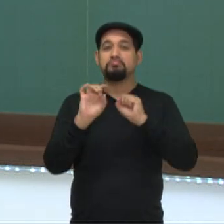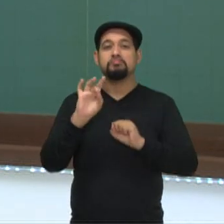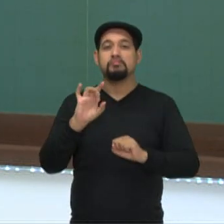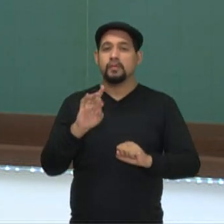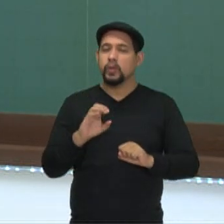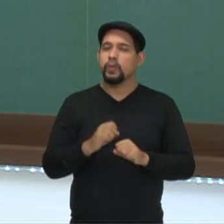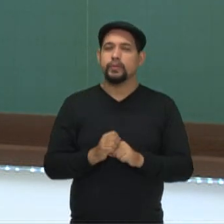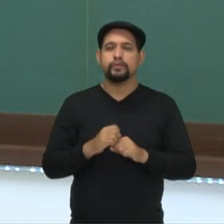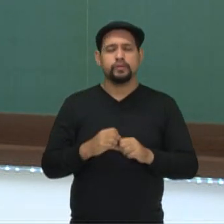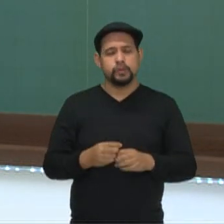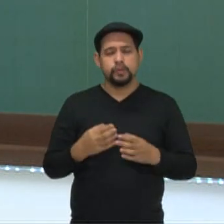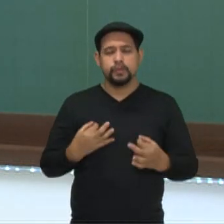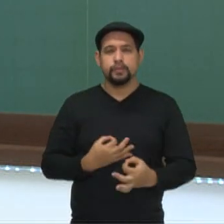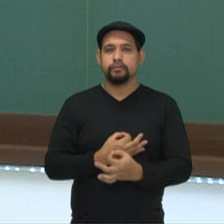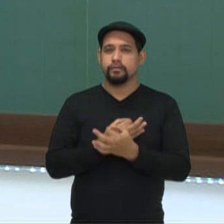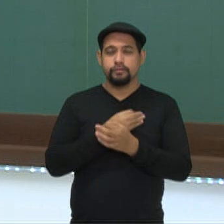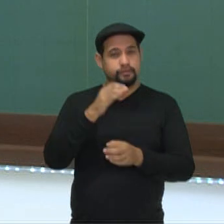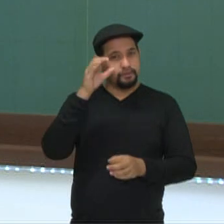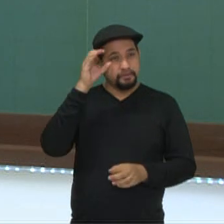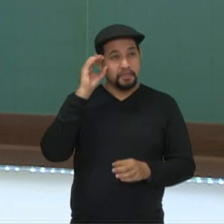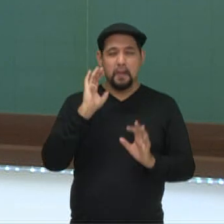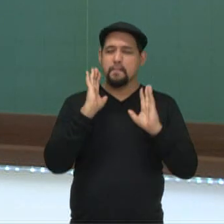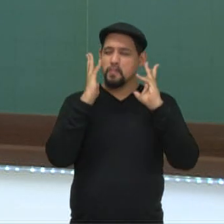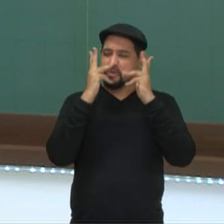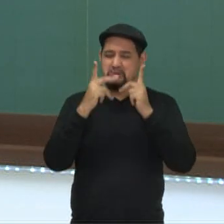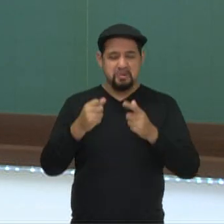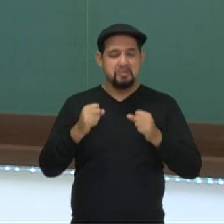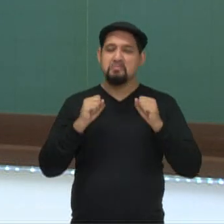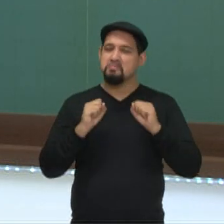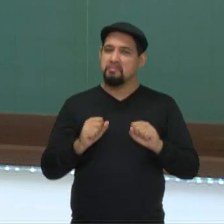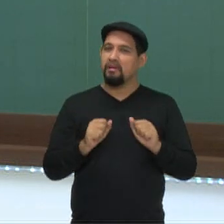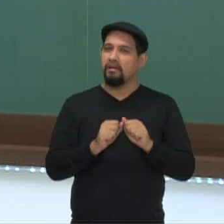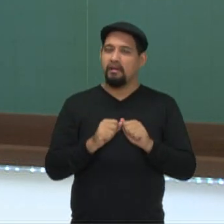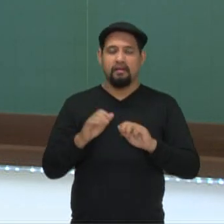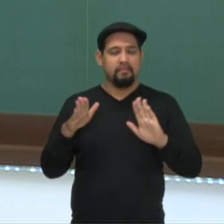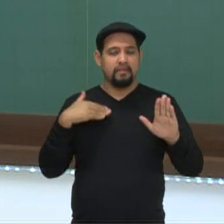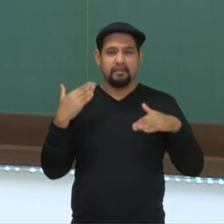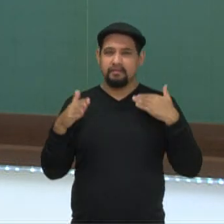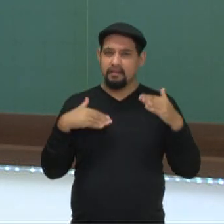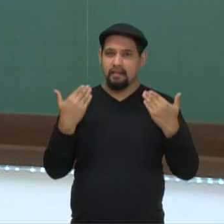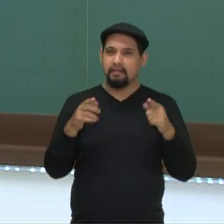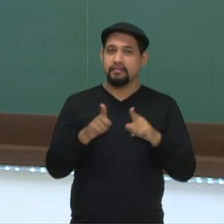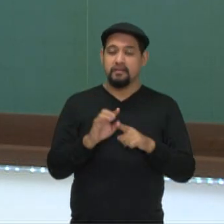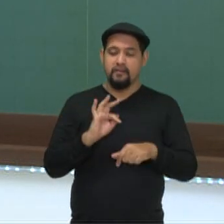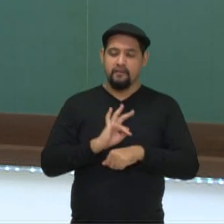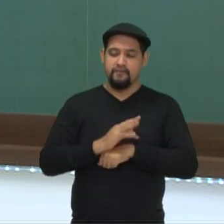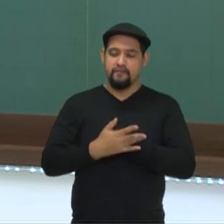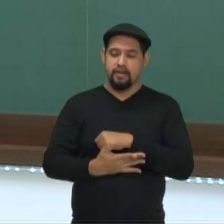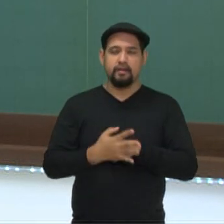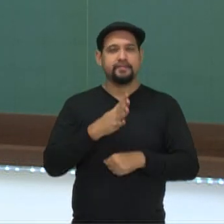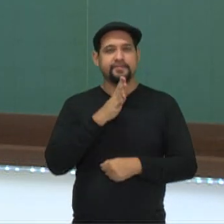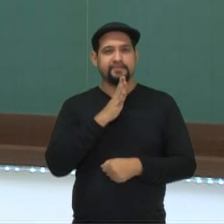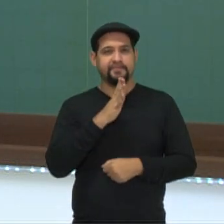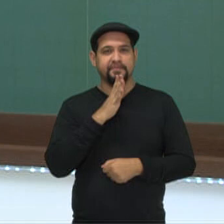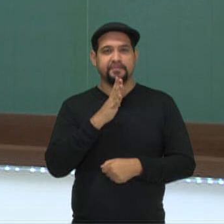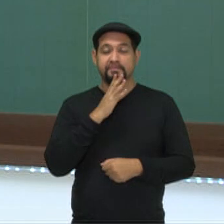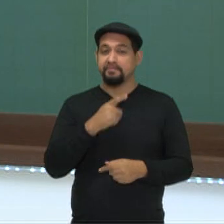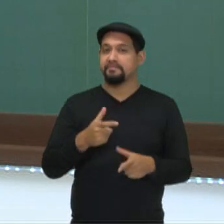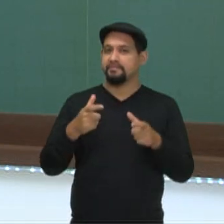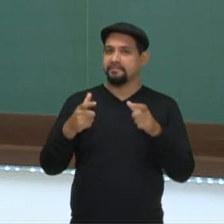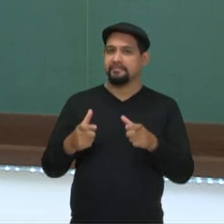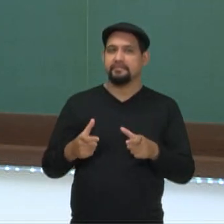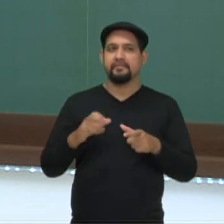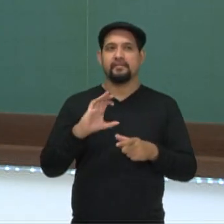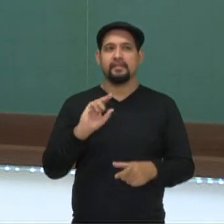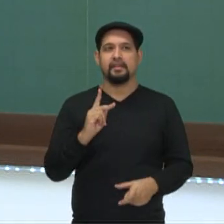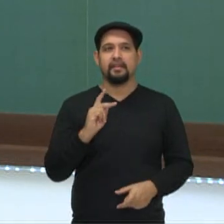budismo chinês. É um templo muito bonito, vale a pena fazer aí o turismo religioso em Foz do Iguaçu para conhecer o templo